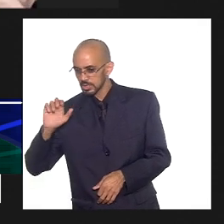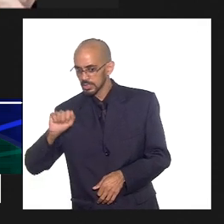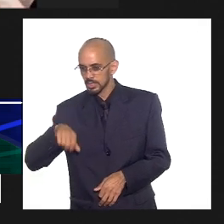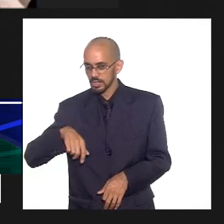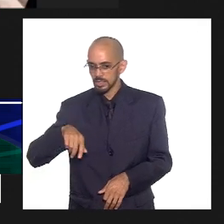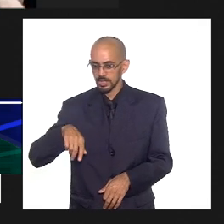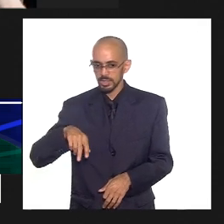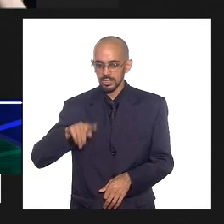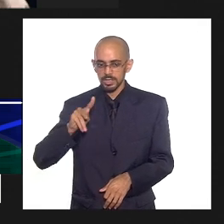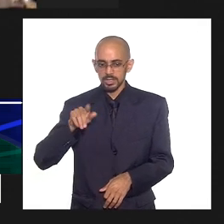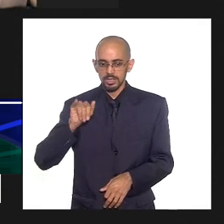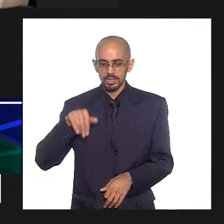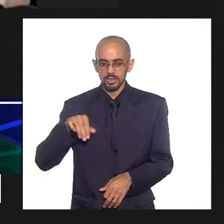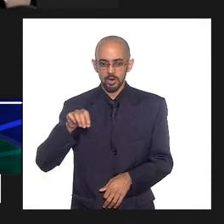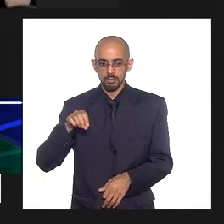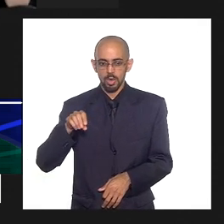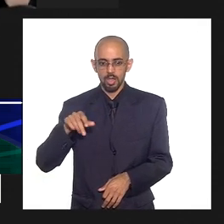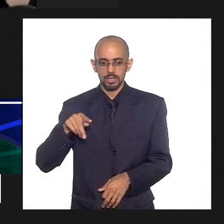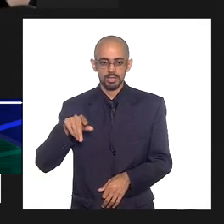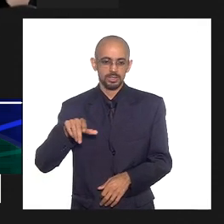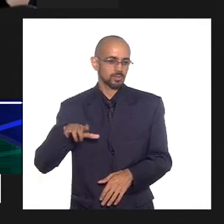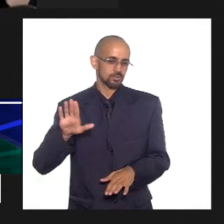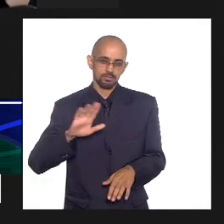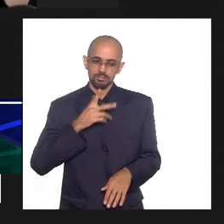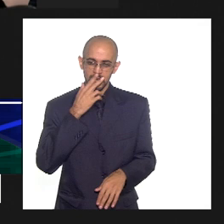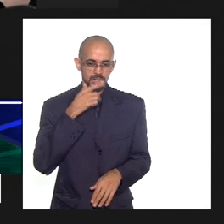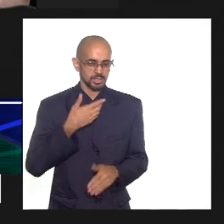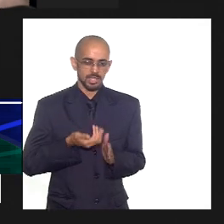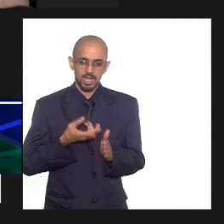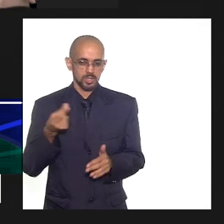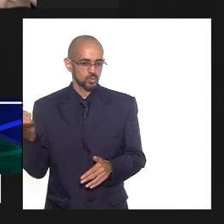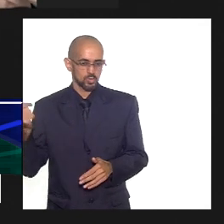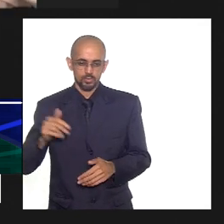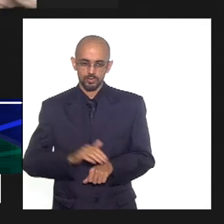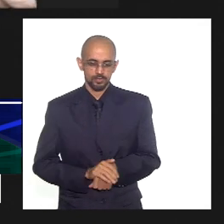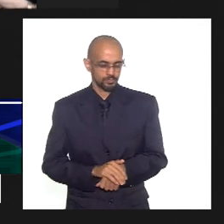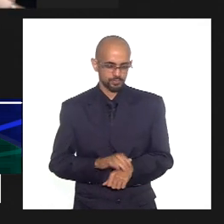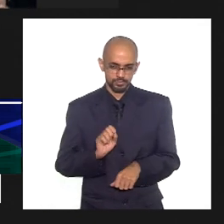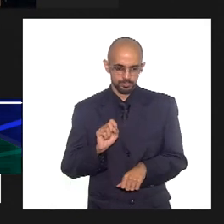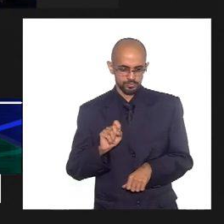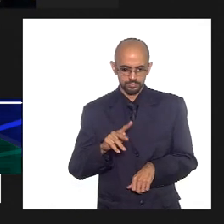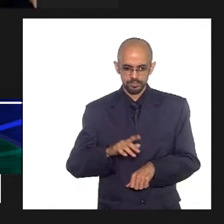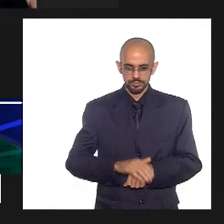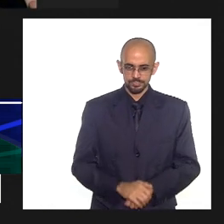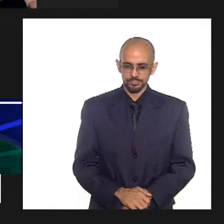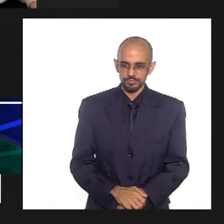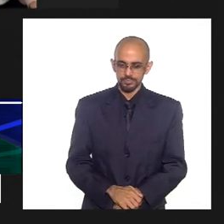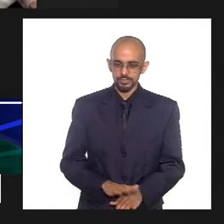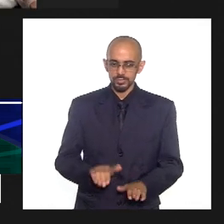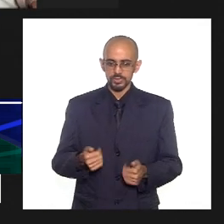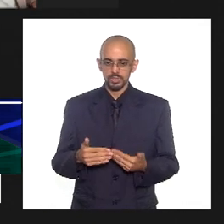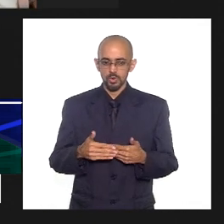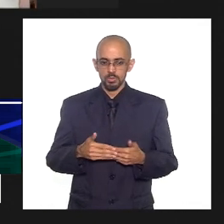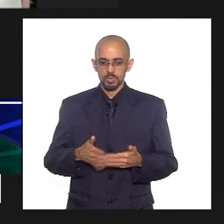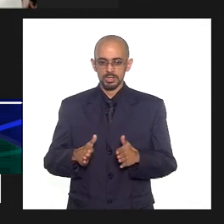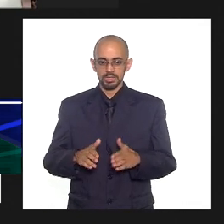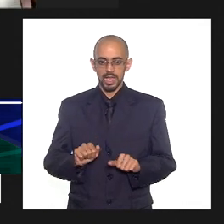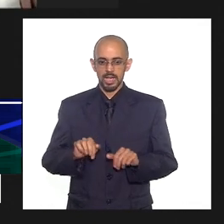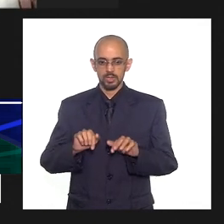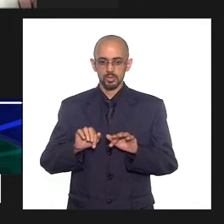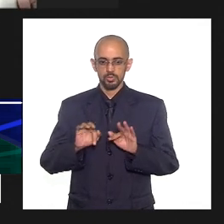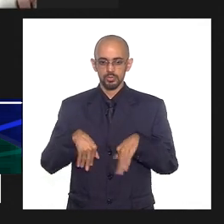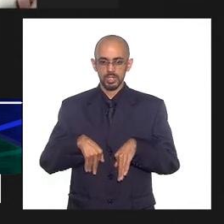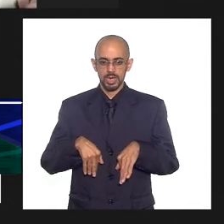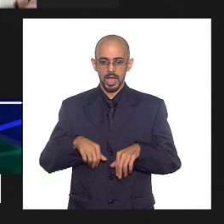Quinoplot? Saiu, Luiz. Já saiu. Desculpe. Iniciado o expediente final, o